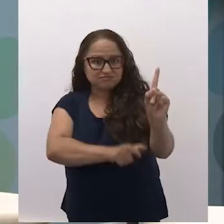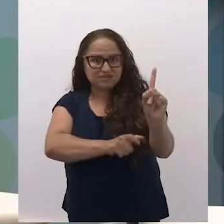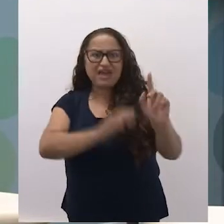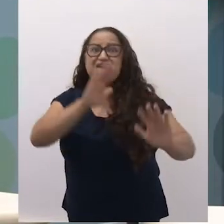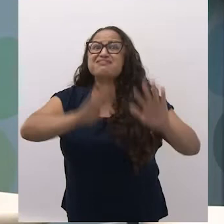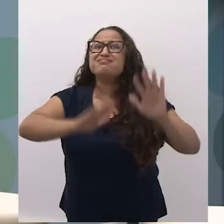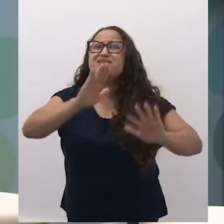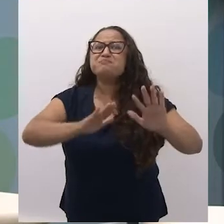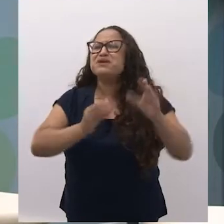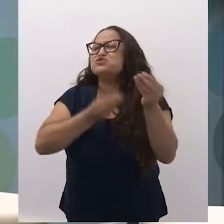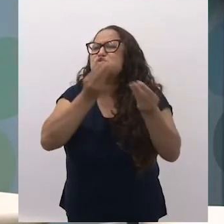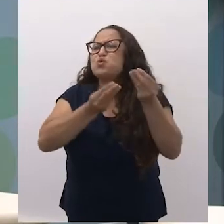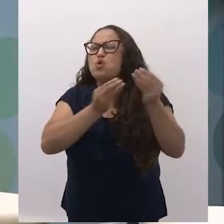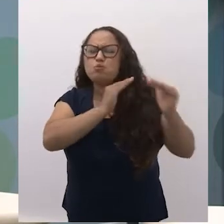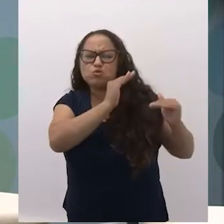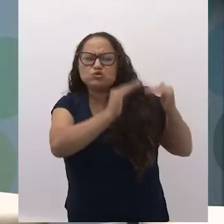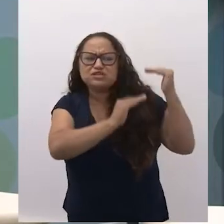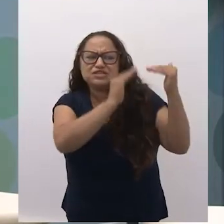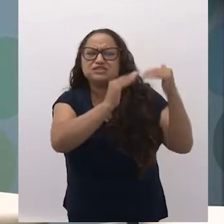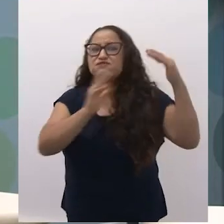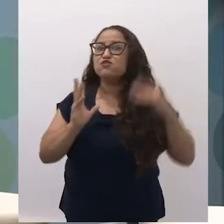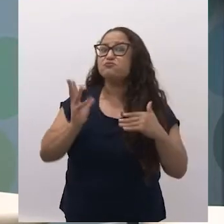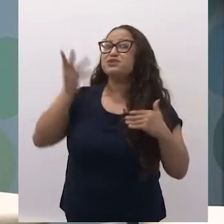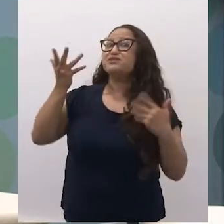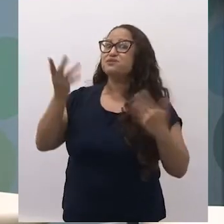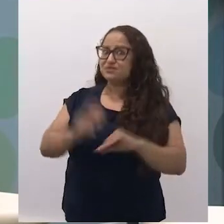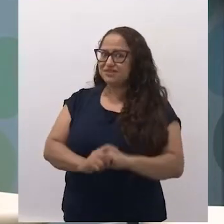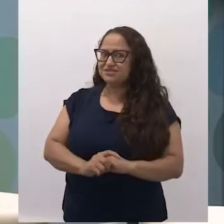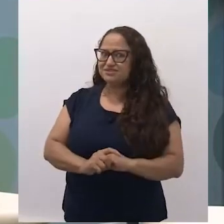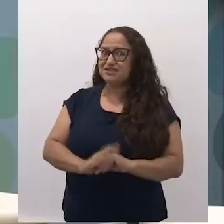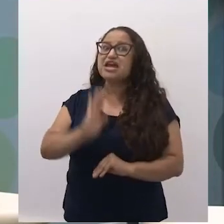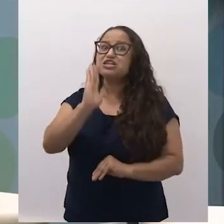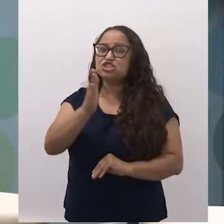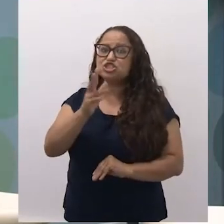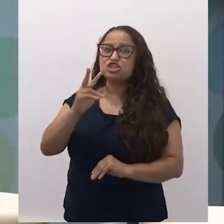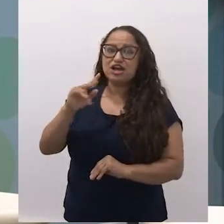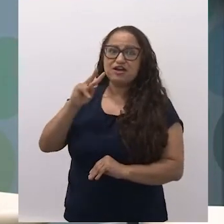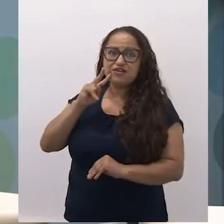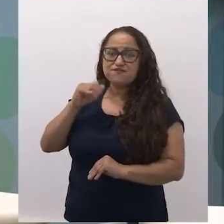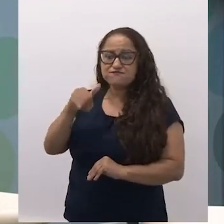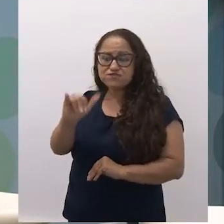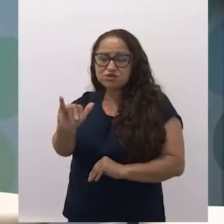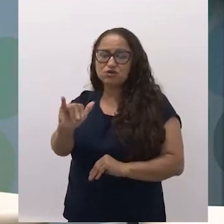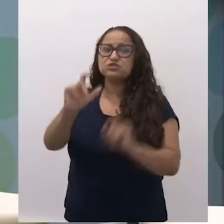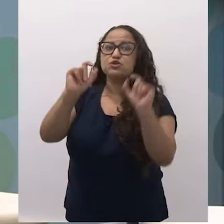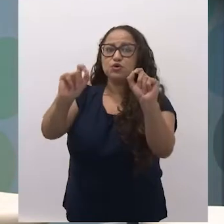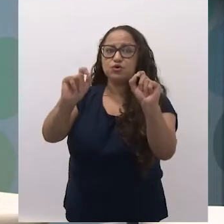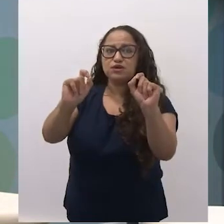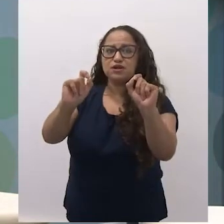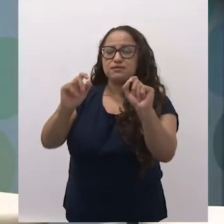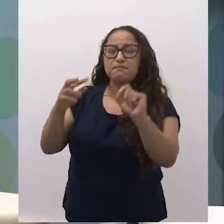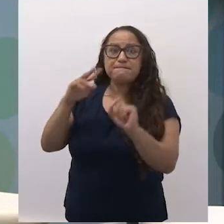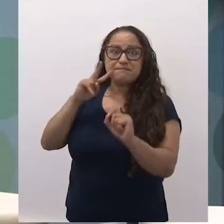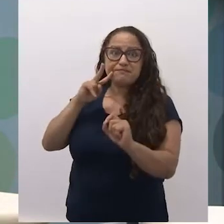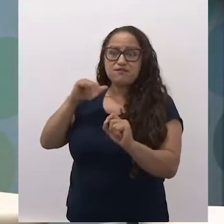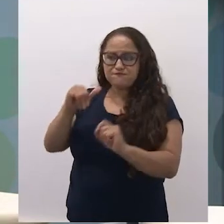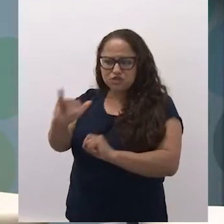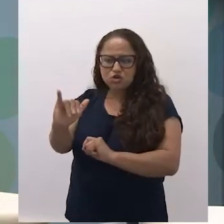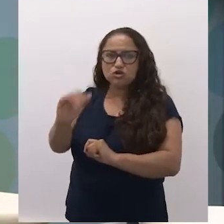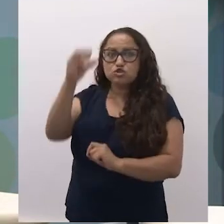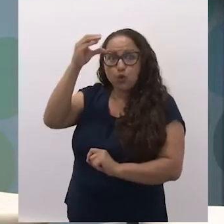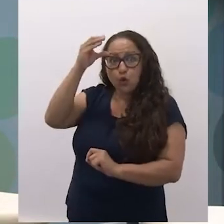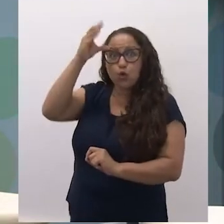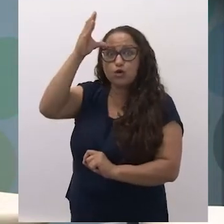de desenvolvimento que ele se encontra. Já Vygotsky, Grazi. Para Vygotsky, o conhecimento